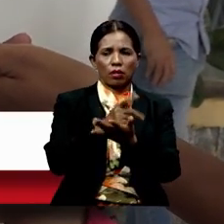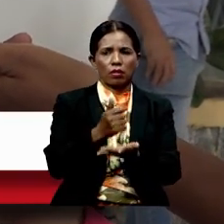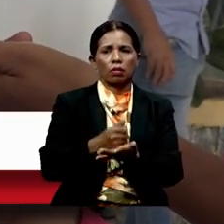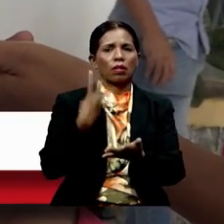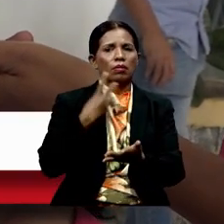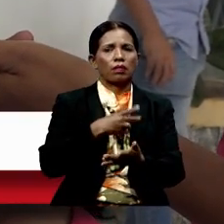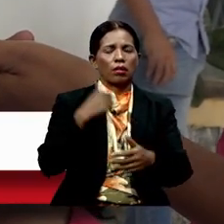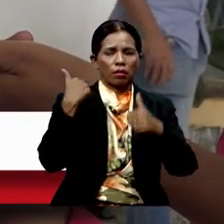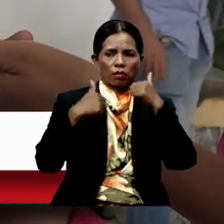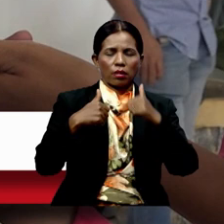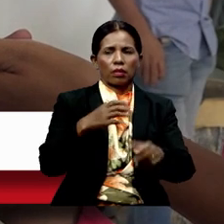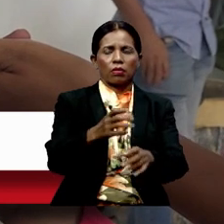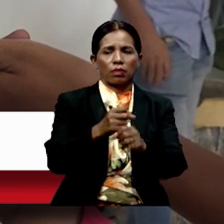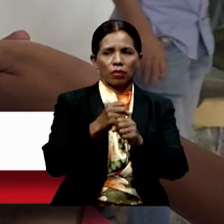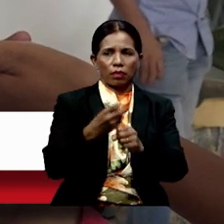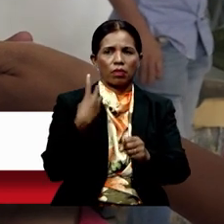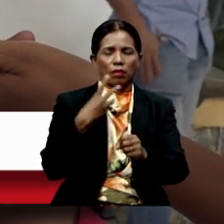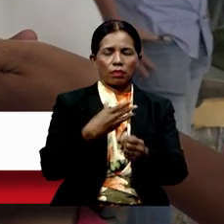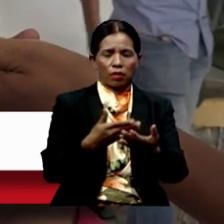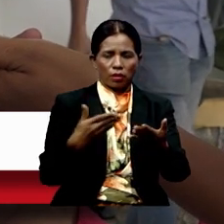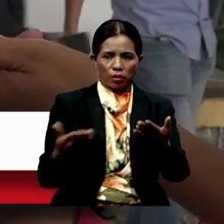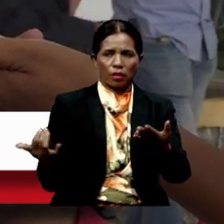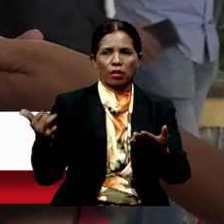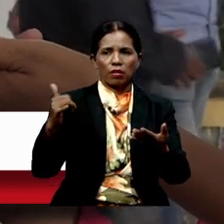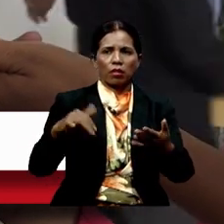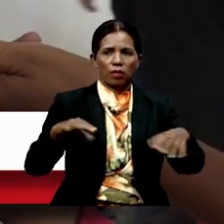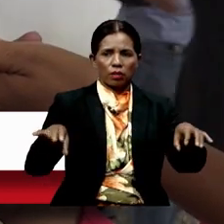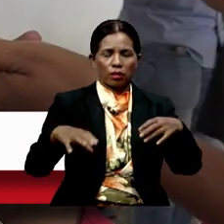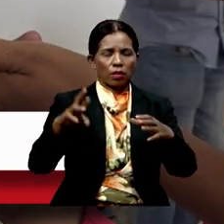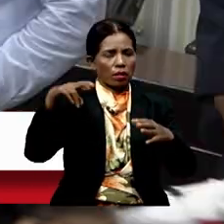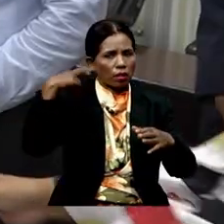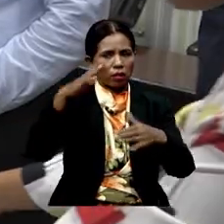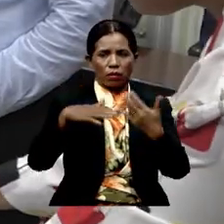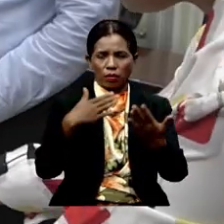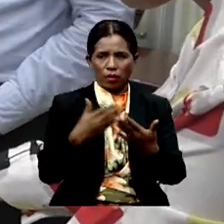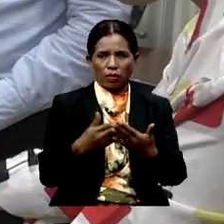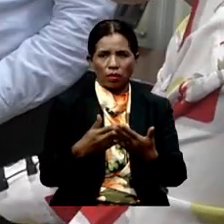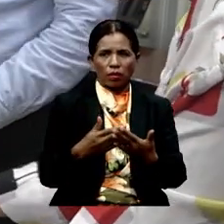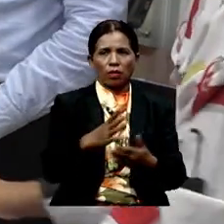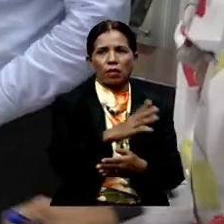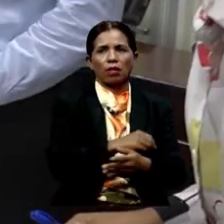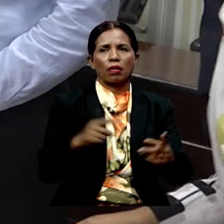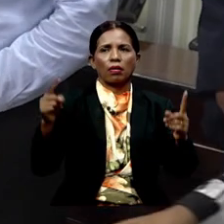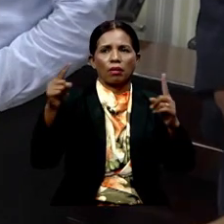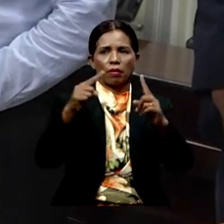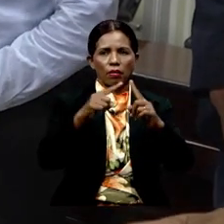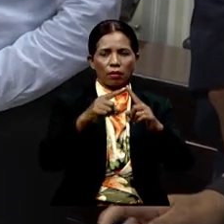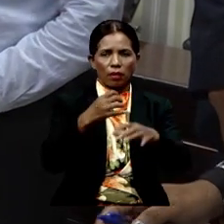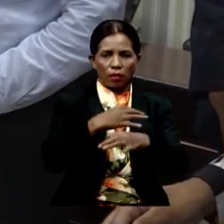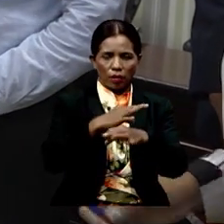sang cobertura sira, namos amni facilidade serviço rádio comunidade nian, namos ba hadia